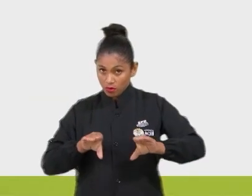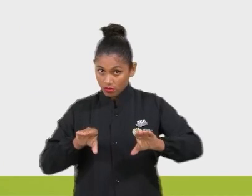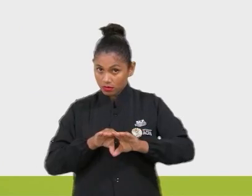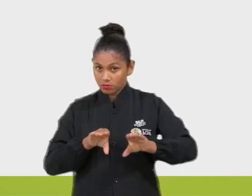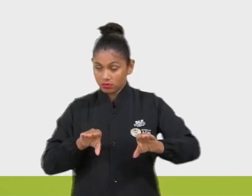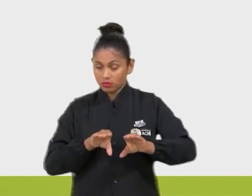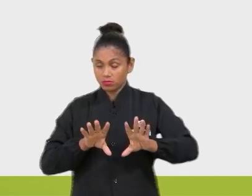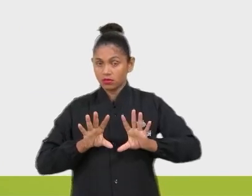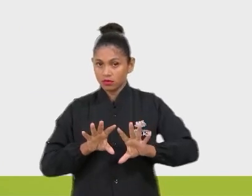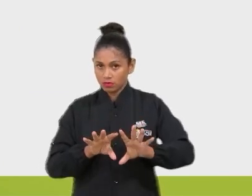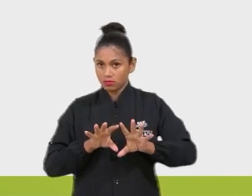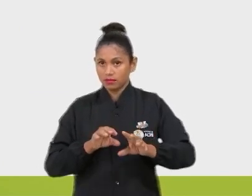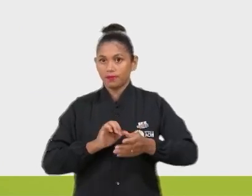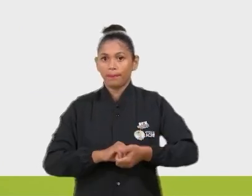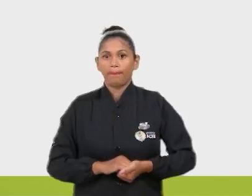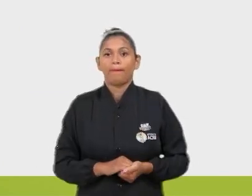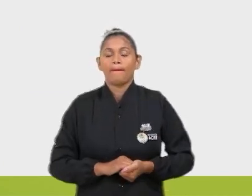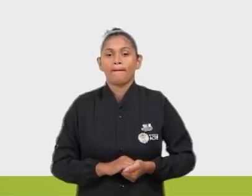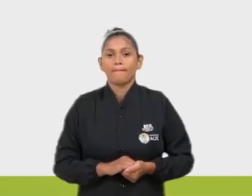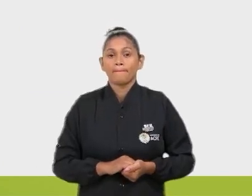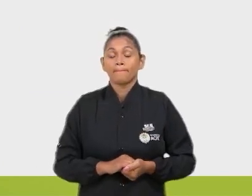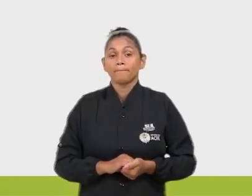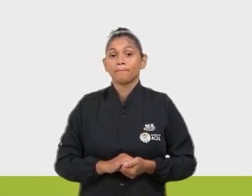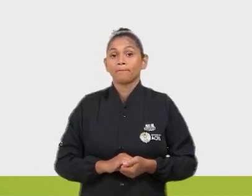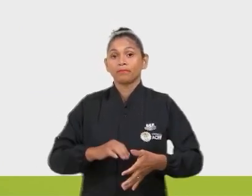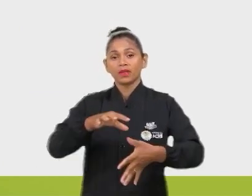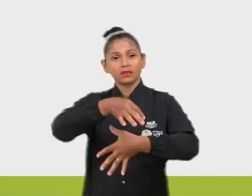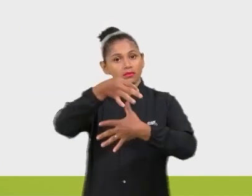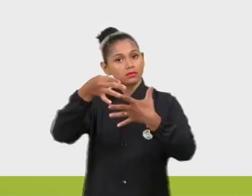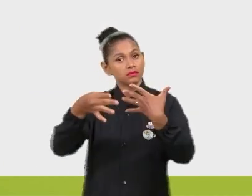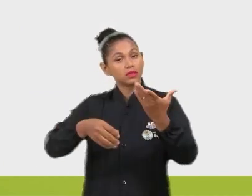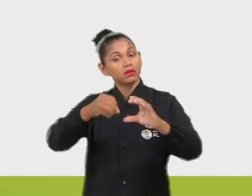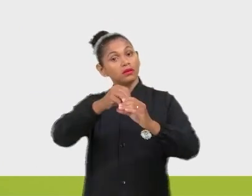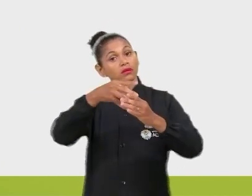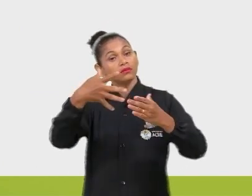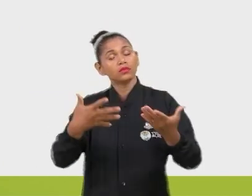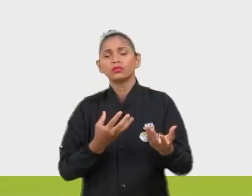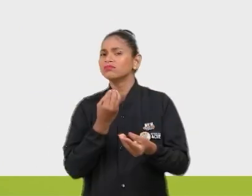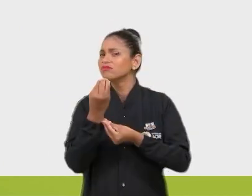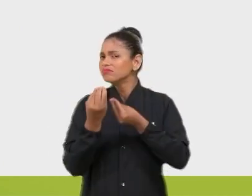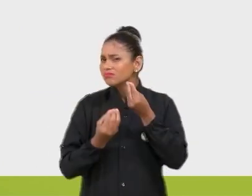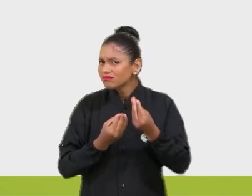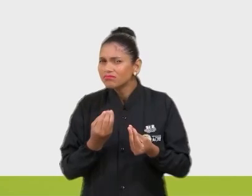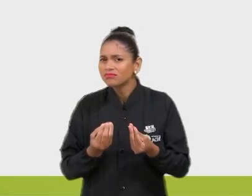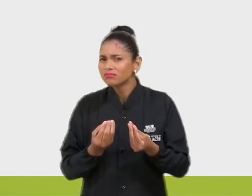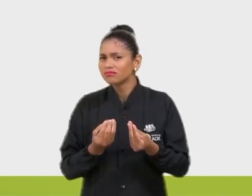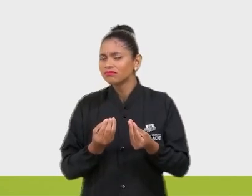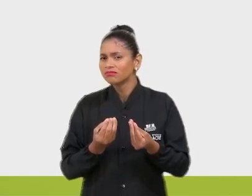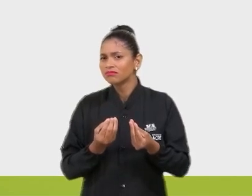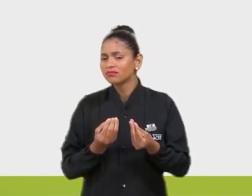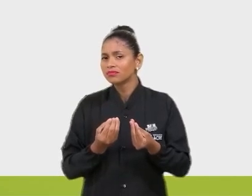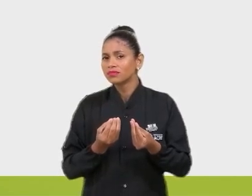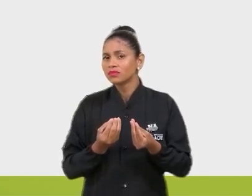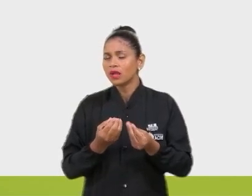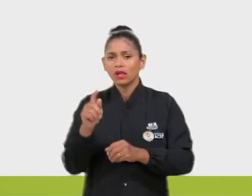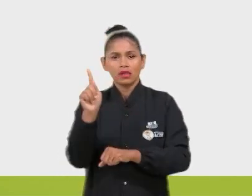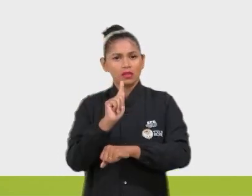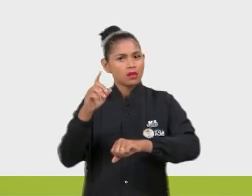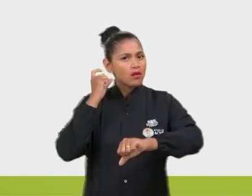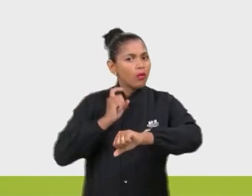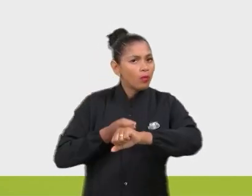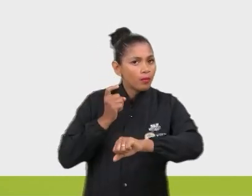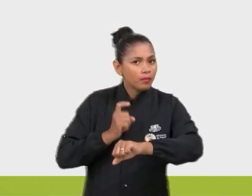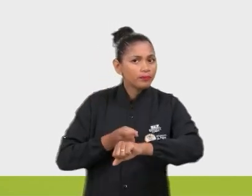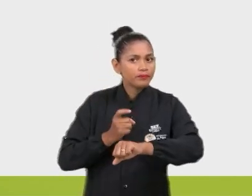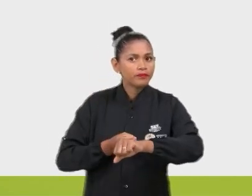Esses elementos, eles podem ser caracterizados como? Será que eles são não metais